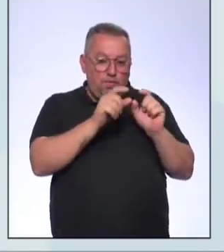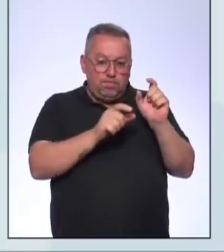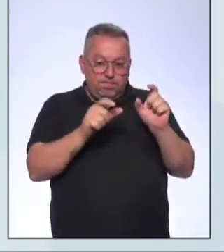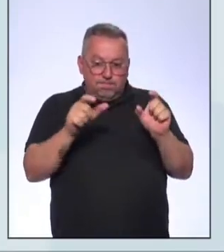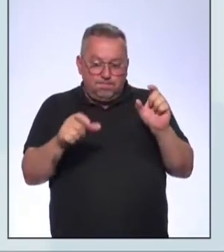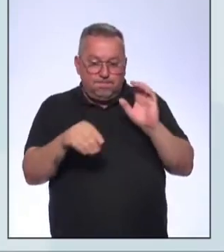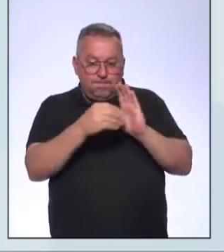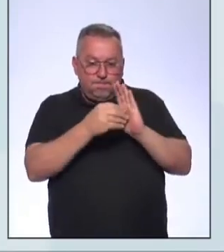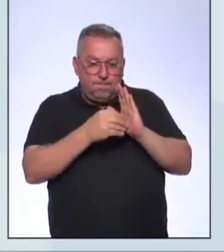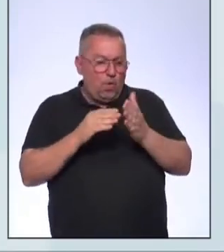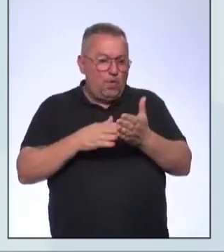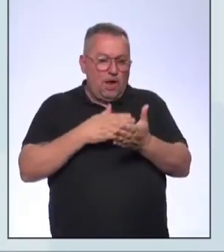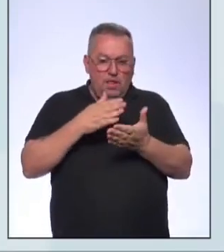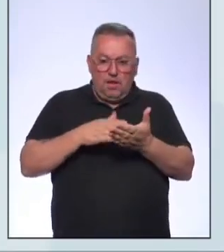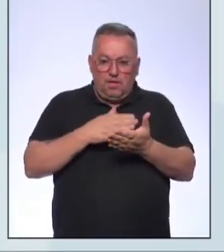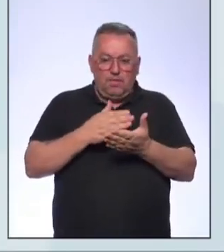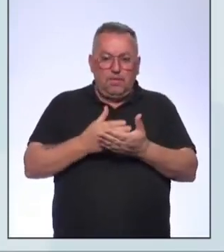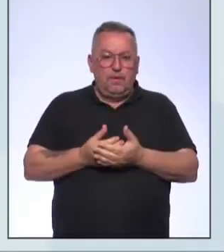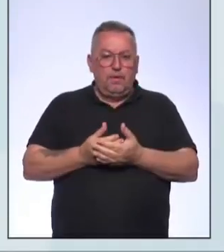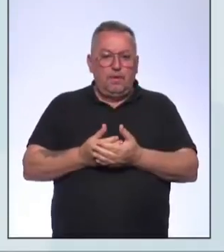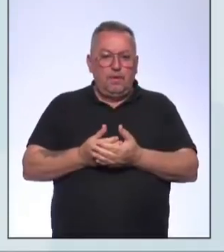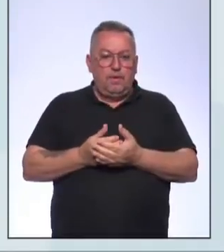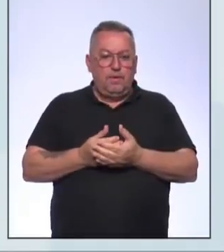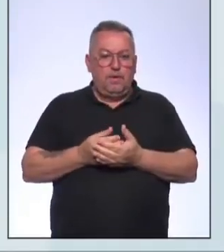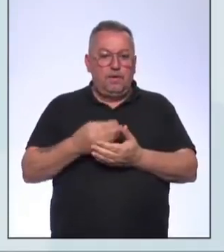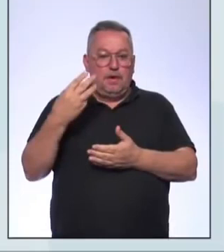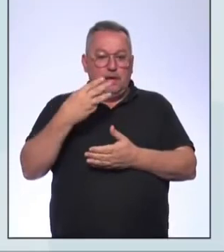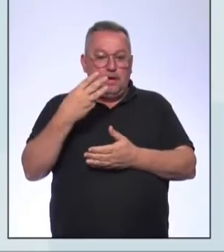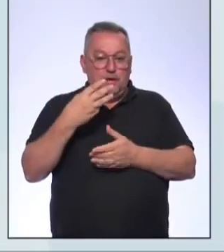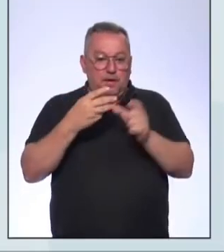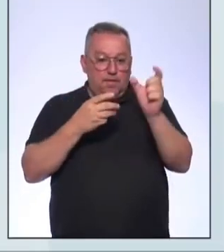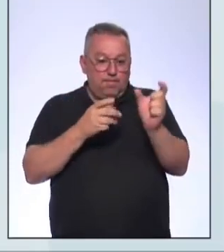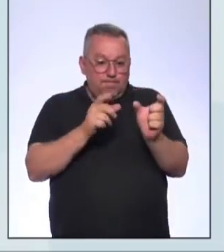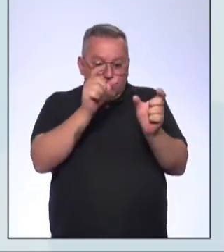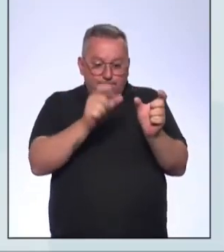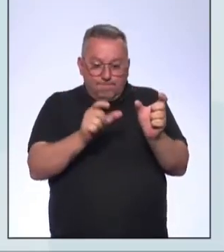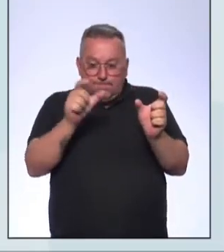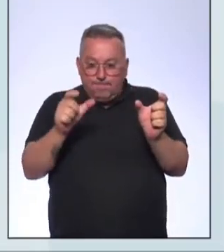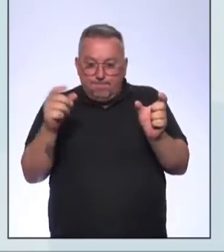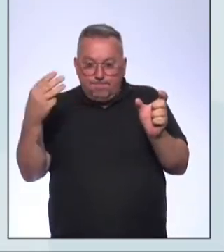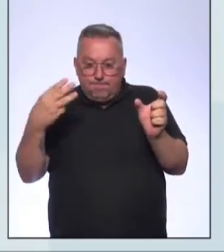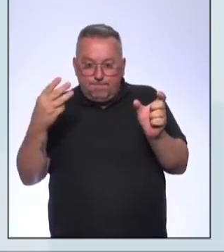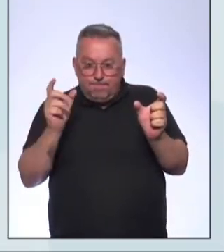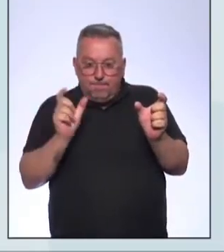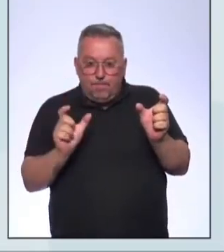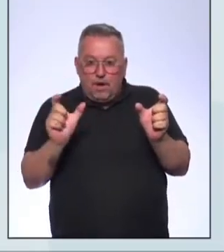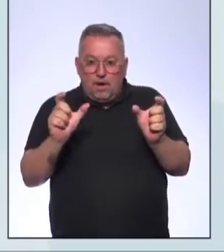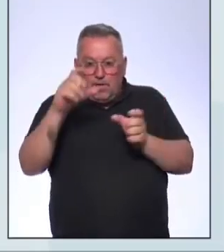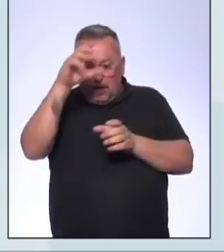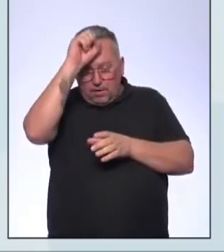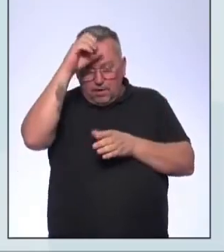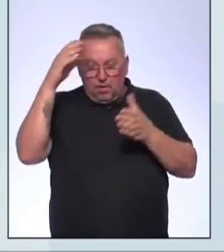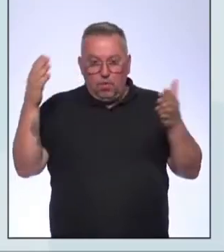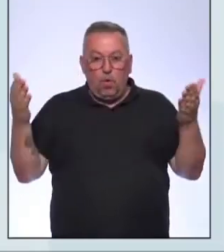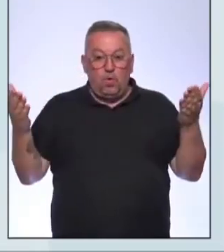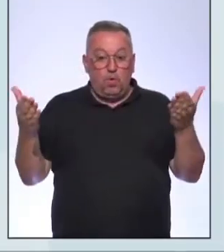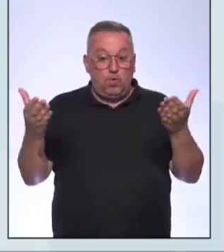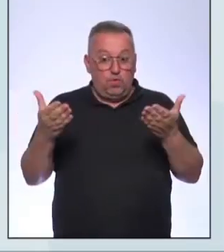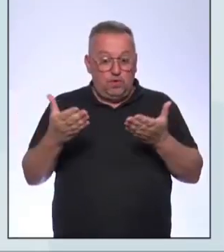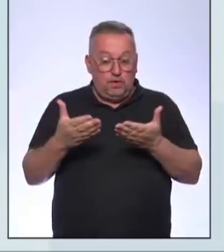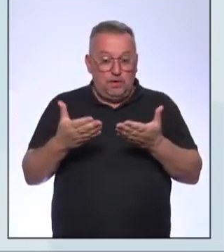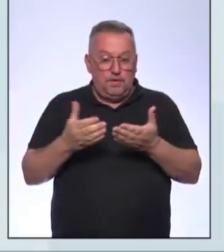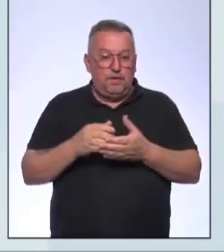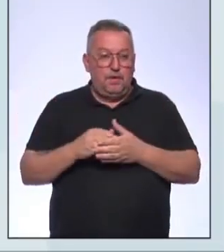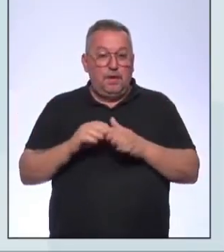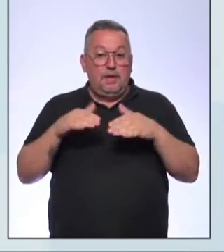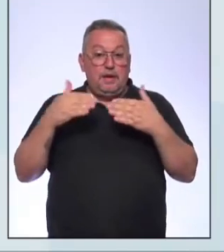ou no caderno do aluno, na terceira coluna vocês coloquem as palavras que vocês aprenderam hoje. E aí a